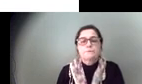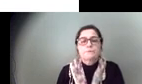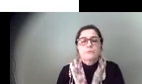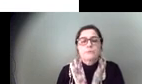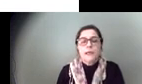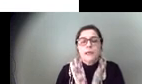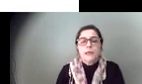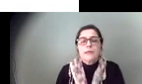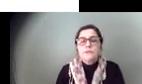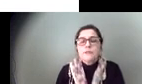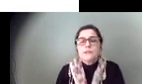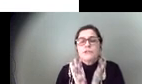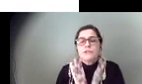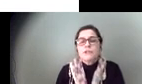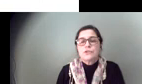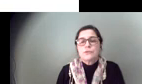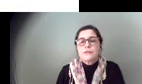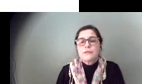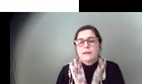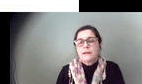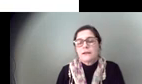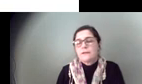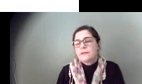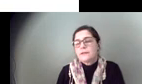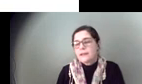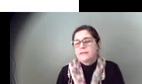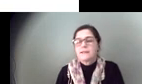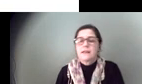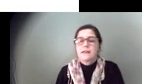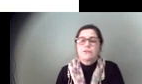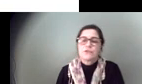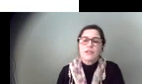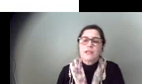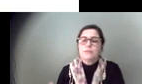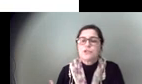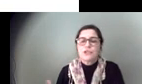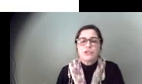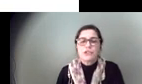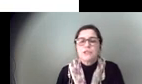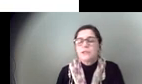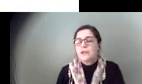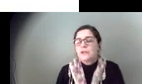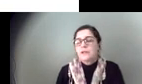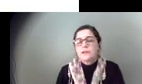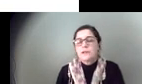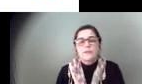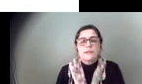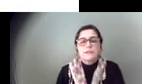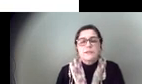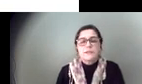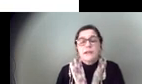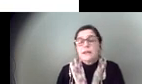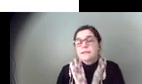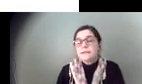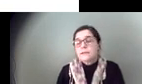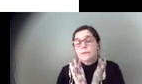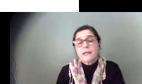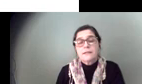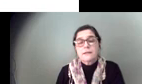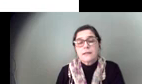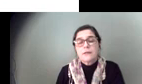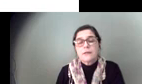atenção. E só assim a gente consegue evitar, né, esse gasto de tempo, de energia, e talvez em atividades,